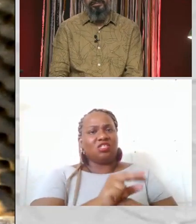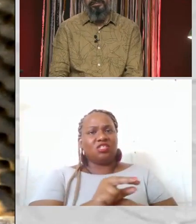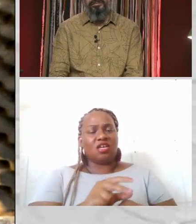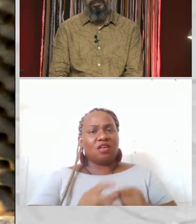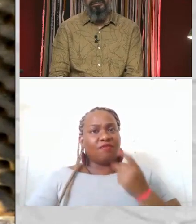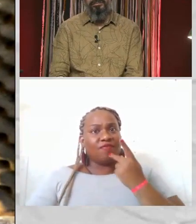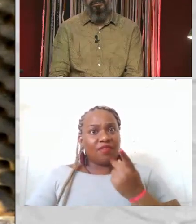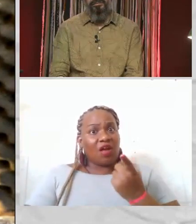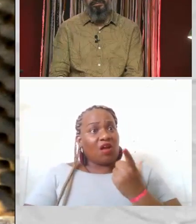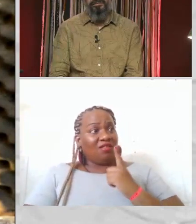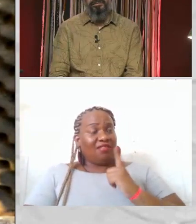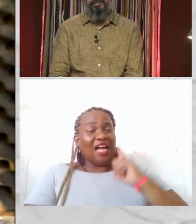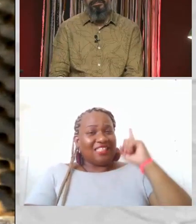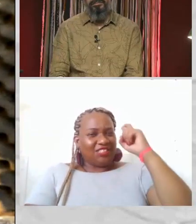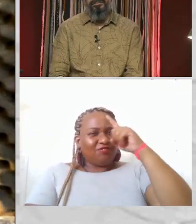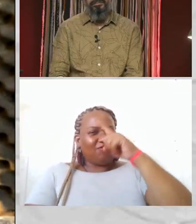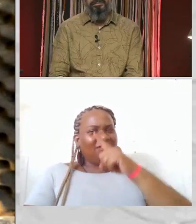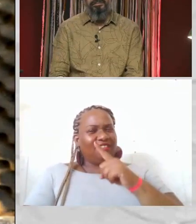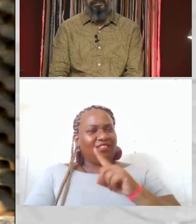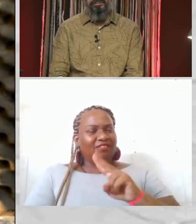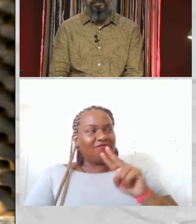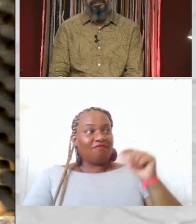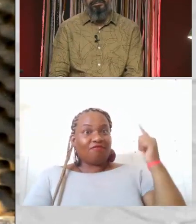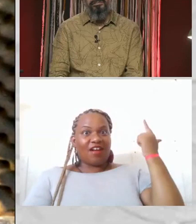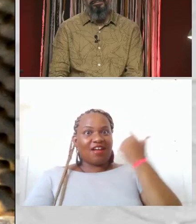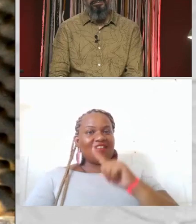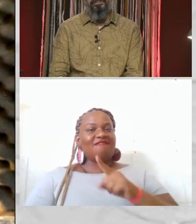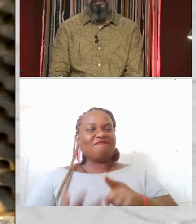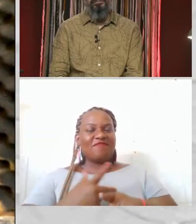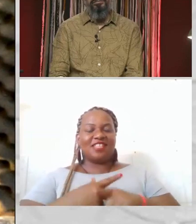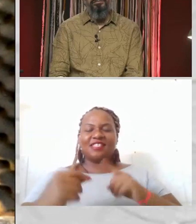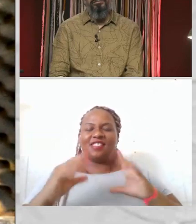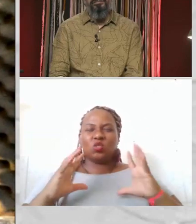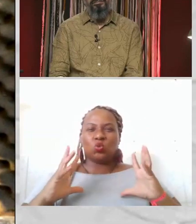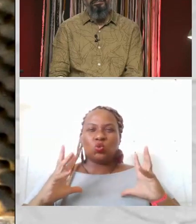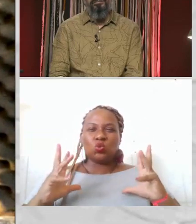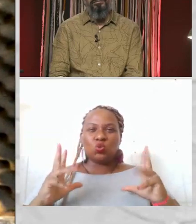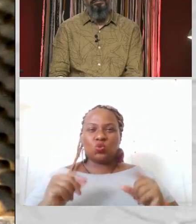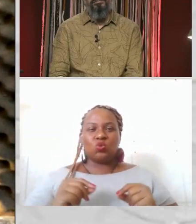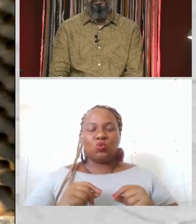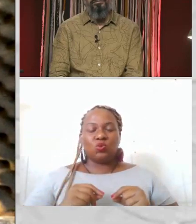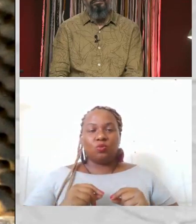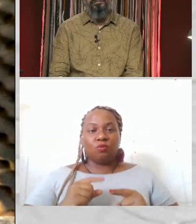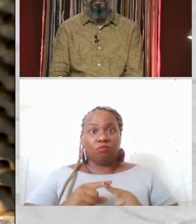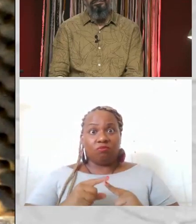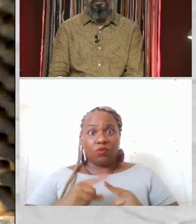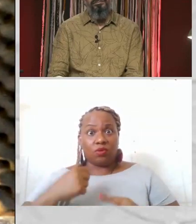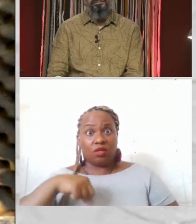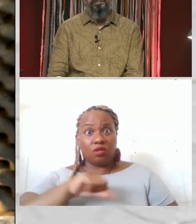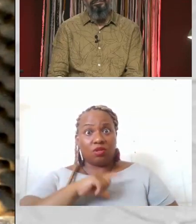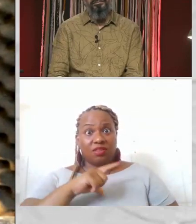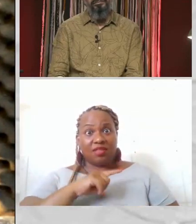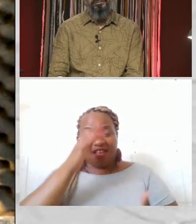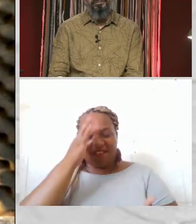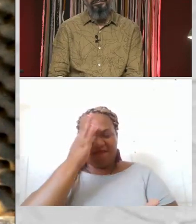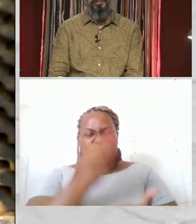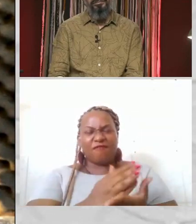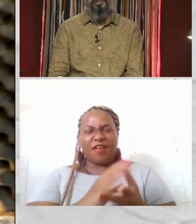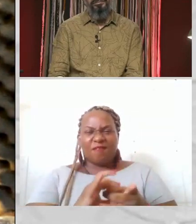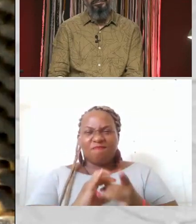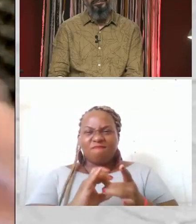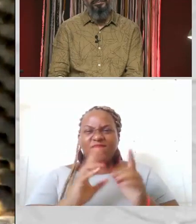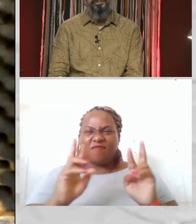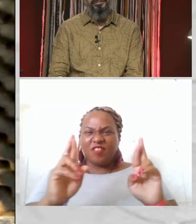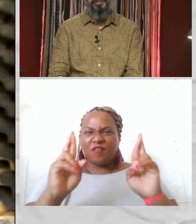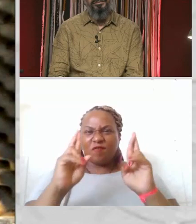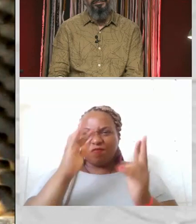difícil, mas a gente vai vencer todas as demandas, porque a gente, na realidade, tem uma fé muito grande dentro de si, sabe, tem uma